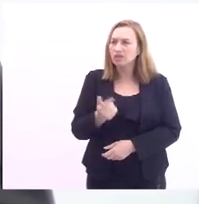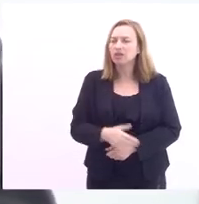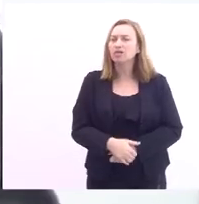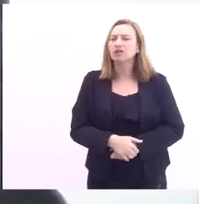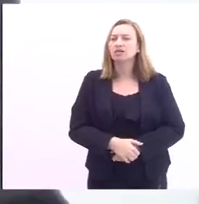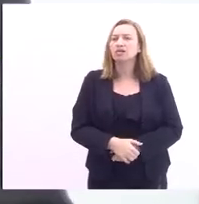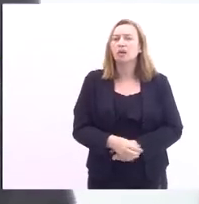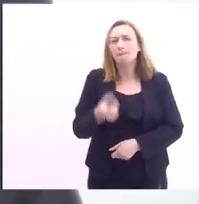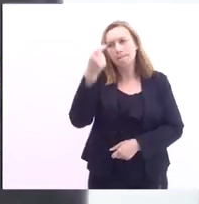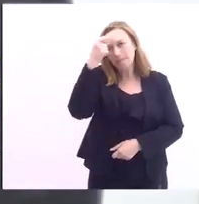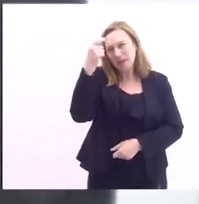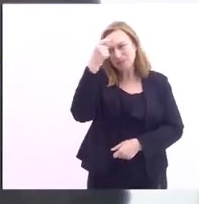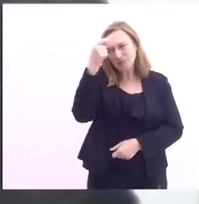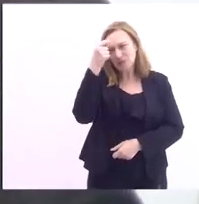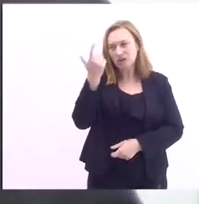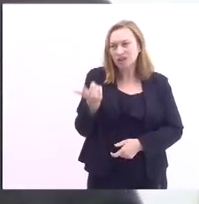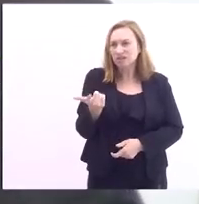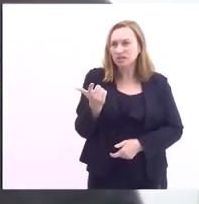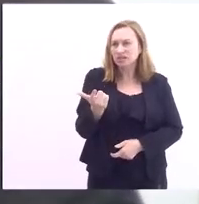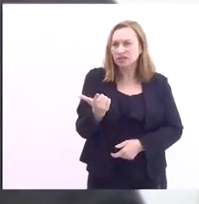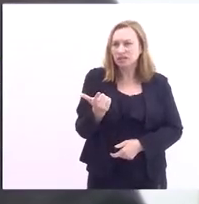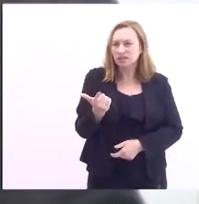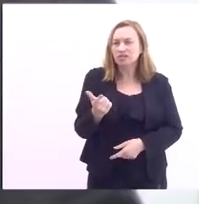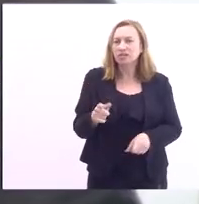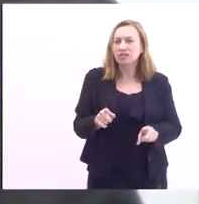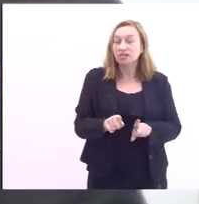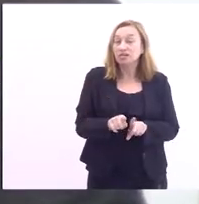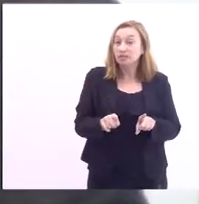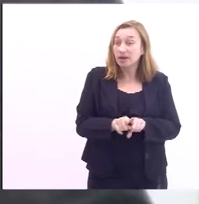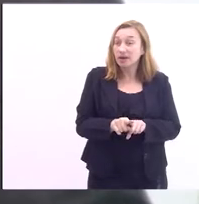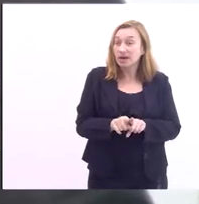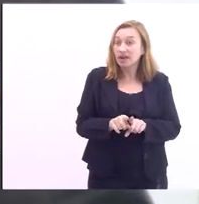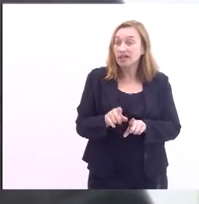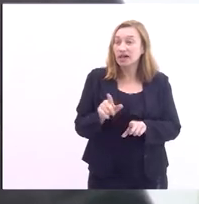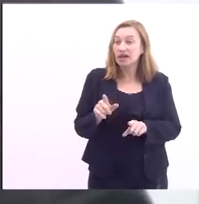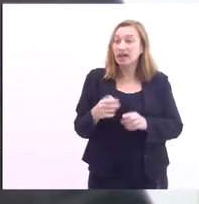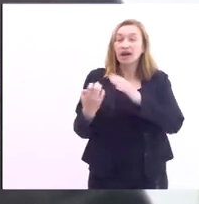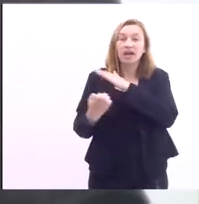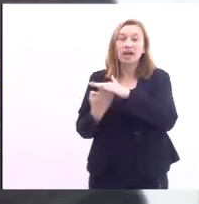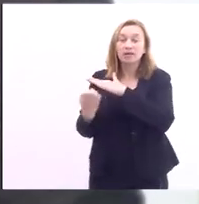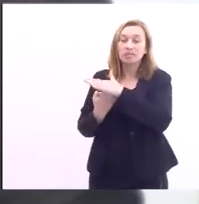nos traz à memória a concessão da Light. 100 anos.